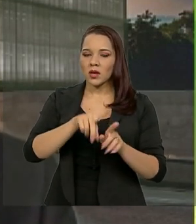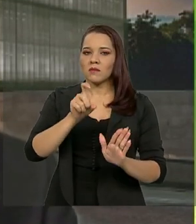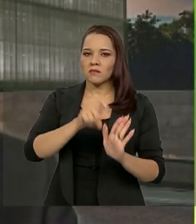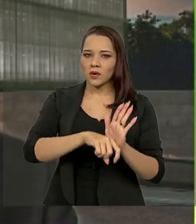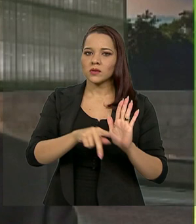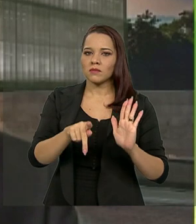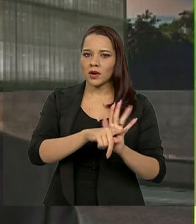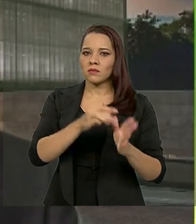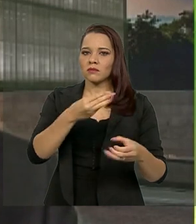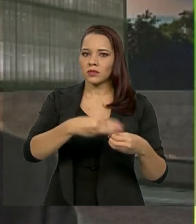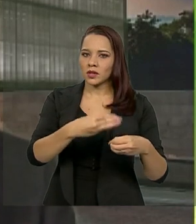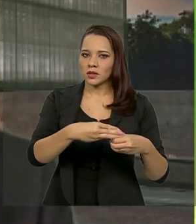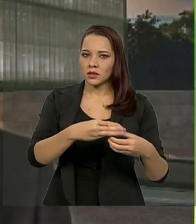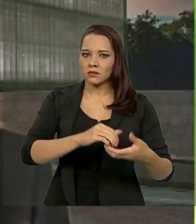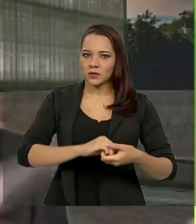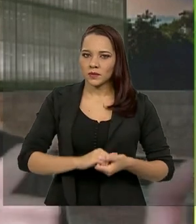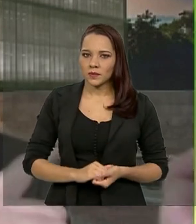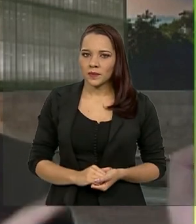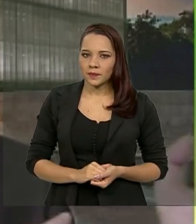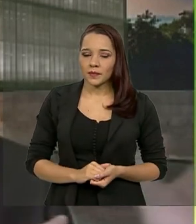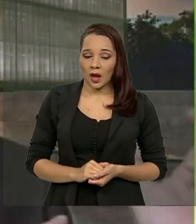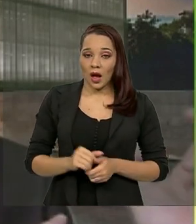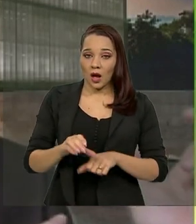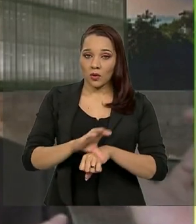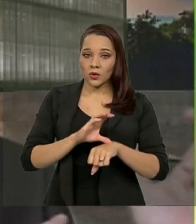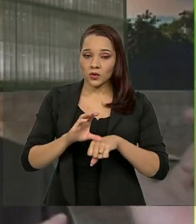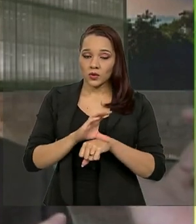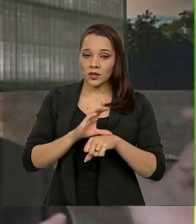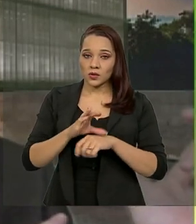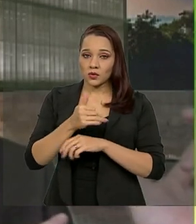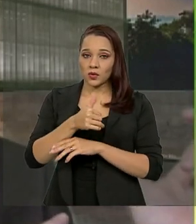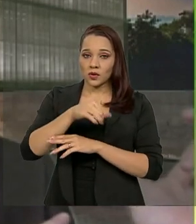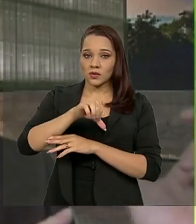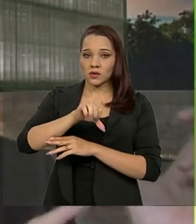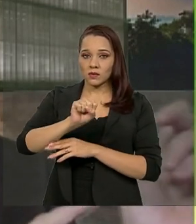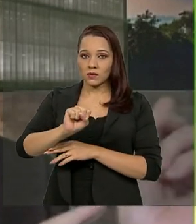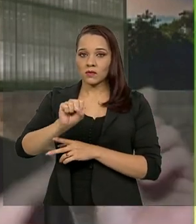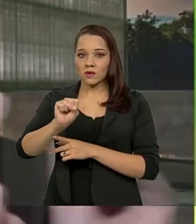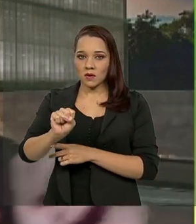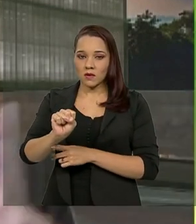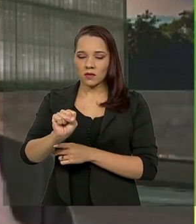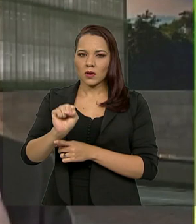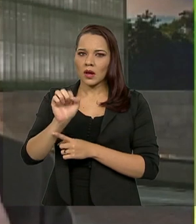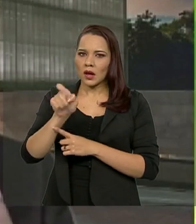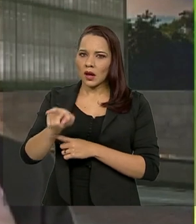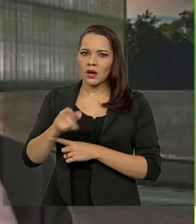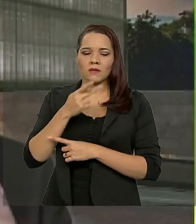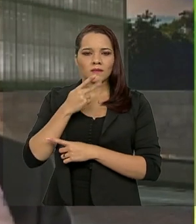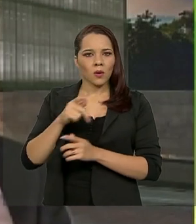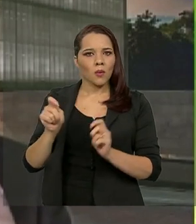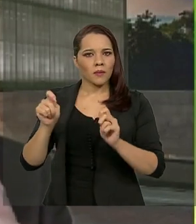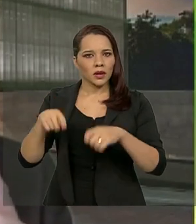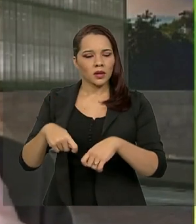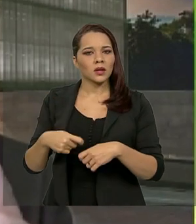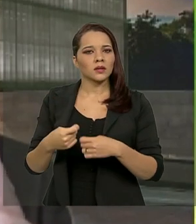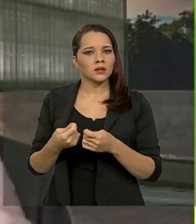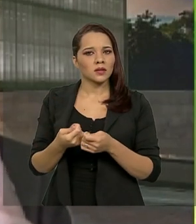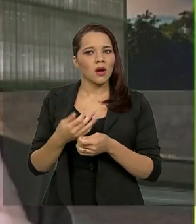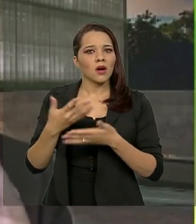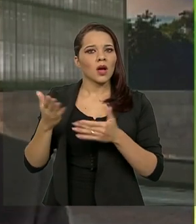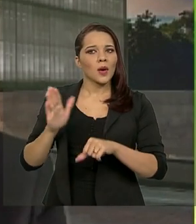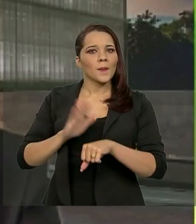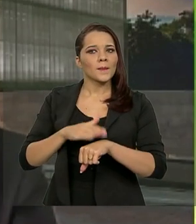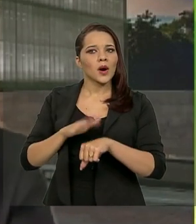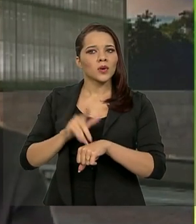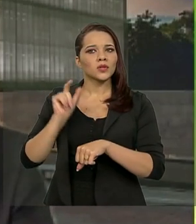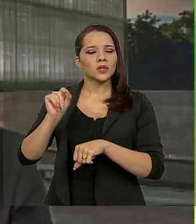municipal. A Constituição de 88, ela apenas deu a competência para os